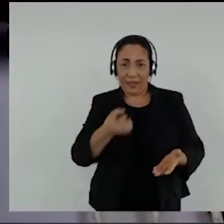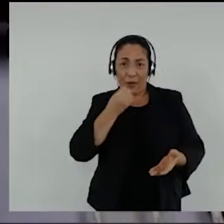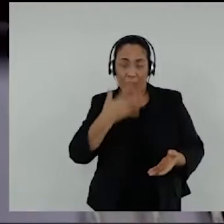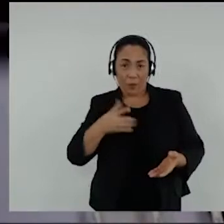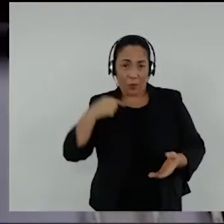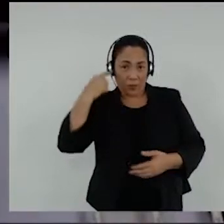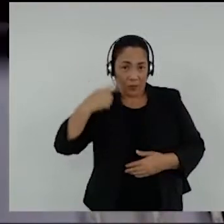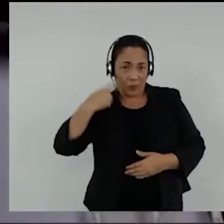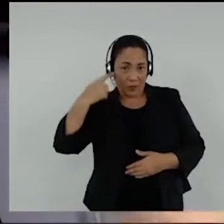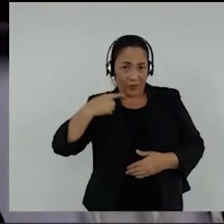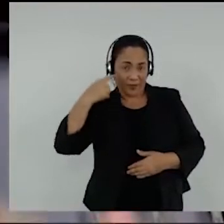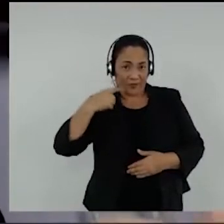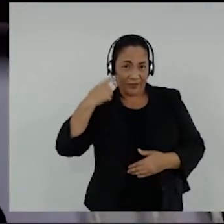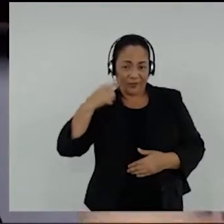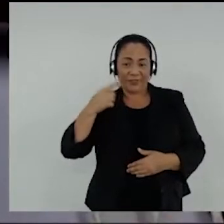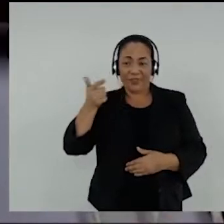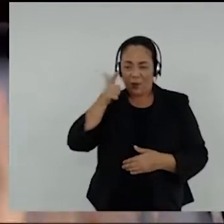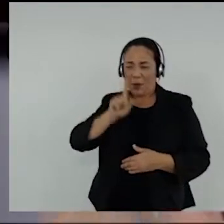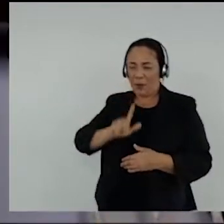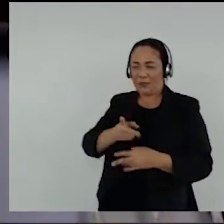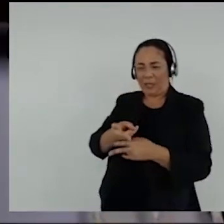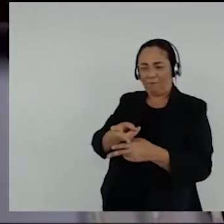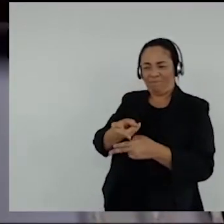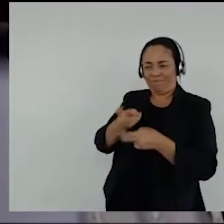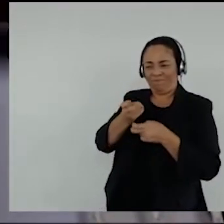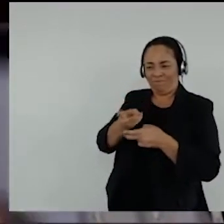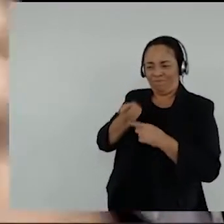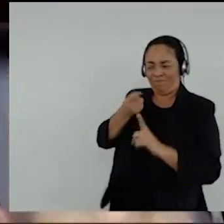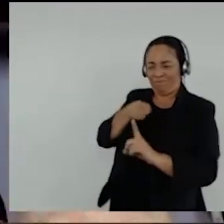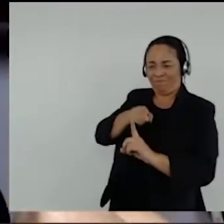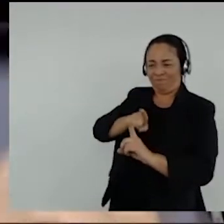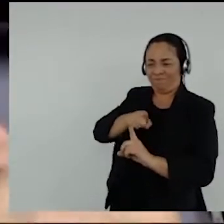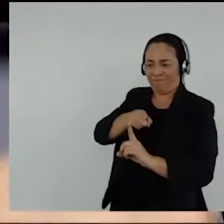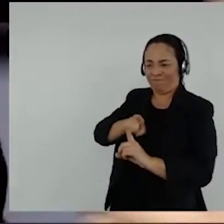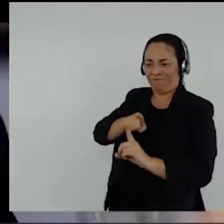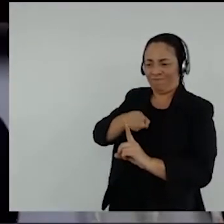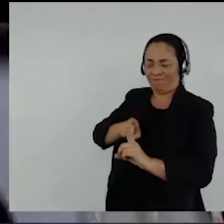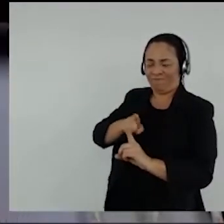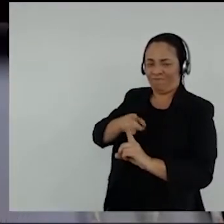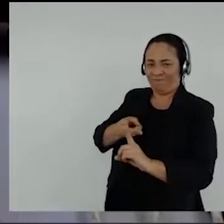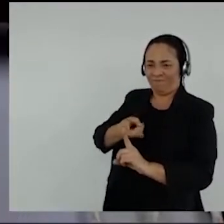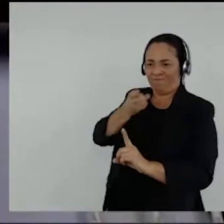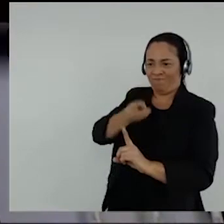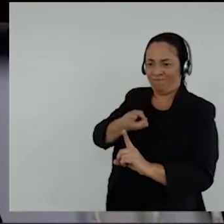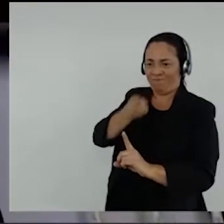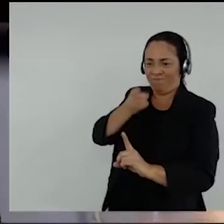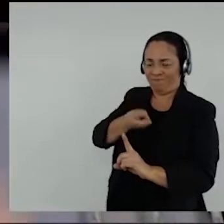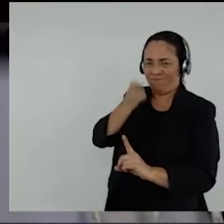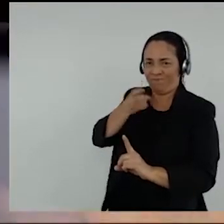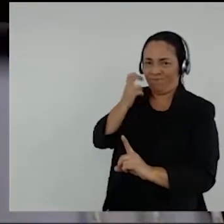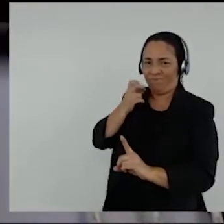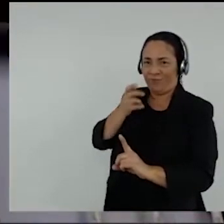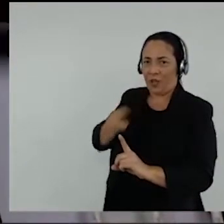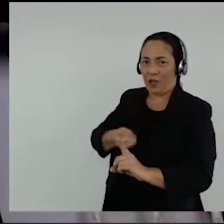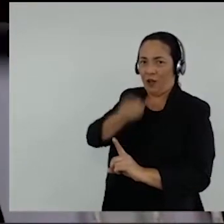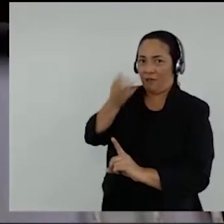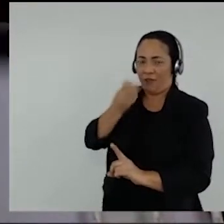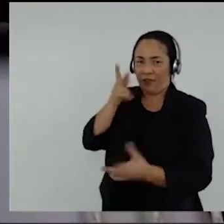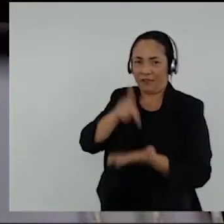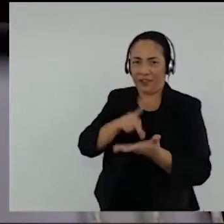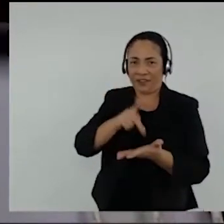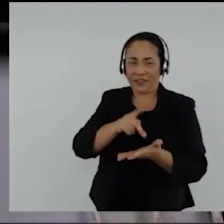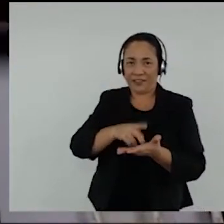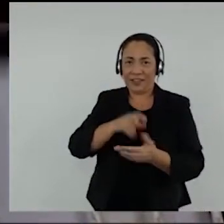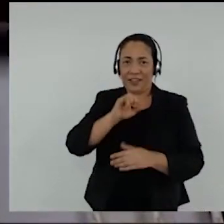bom advogado, conseguem ali extrair dele, né, o mais próximo da verdade. O que não acontece